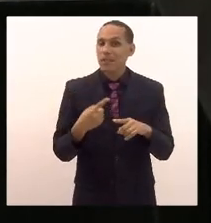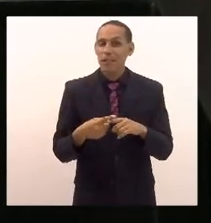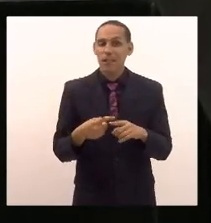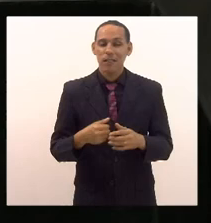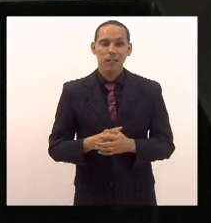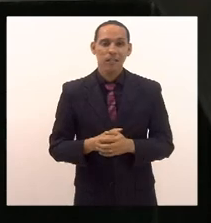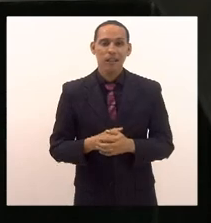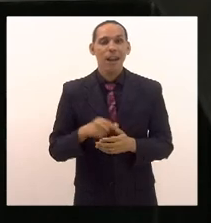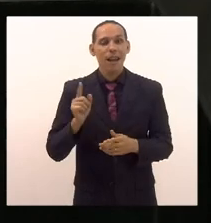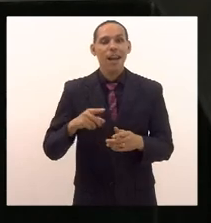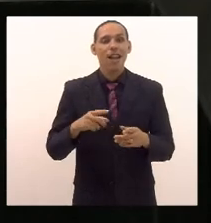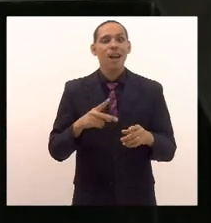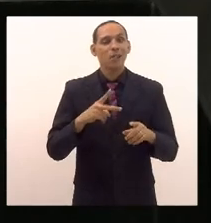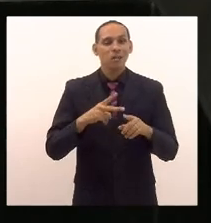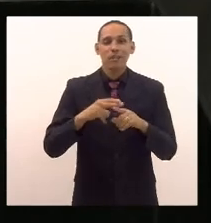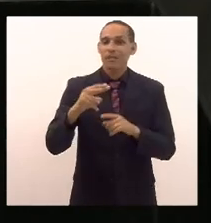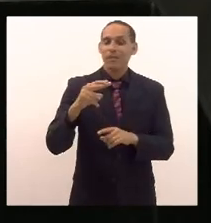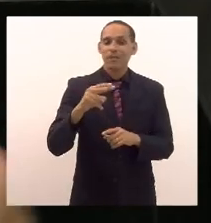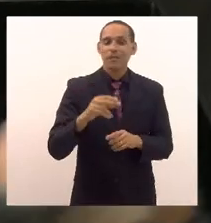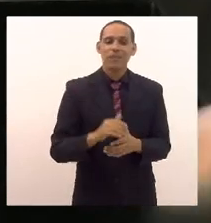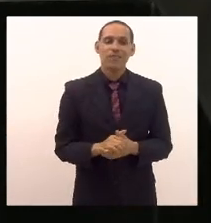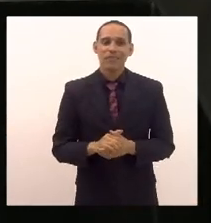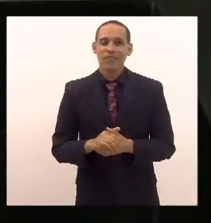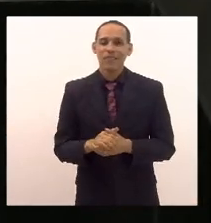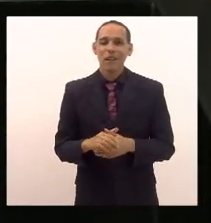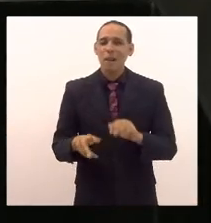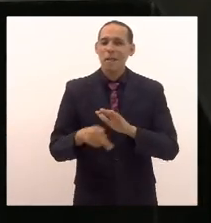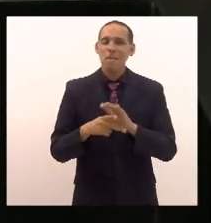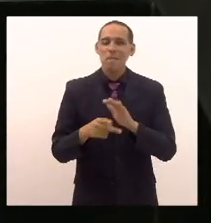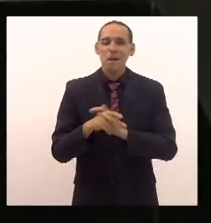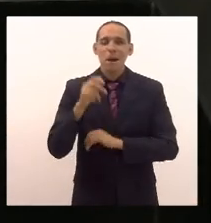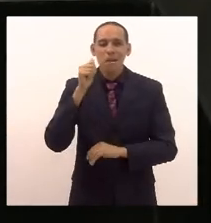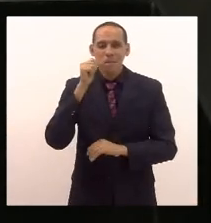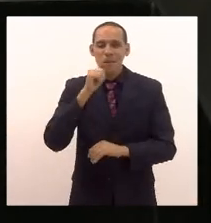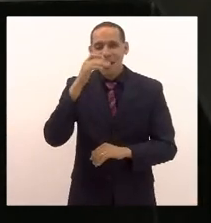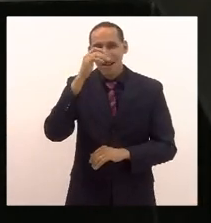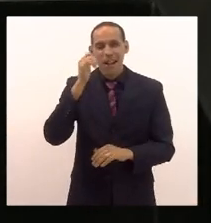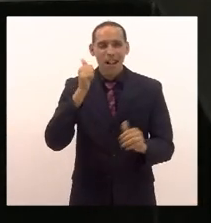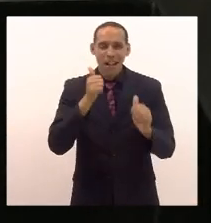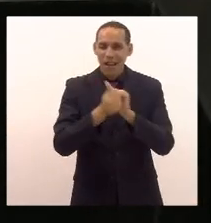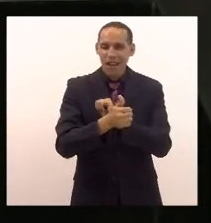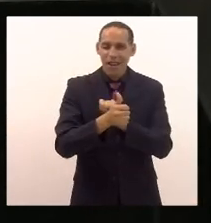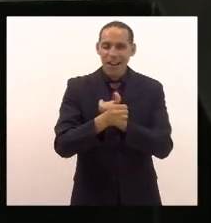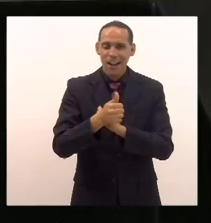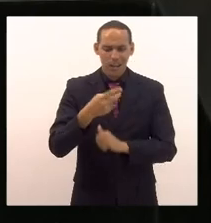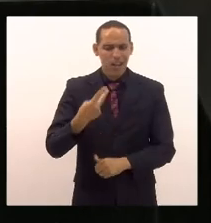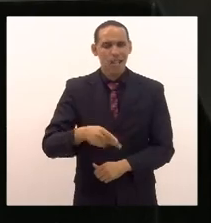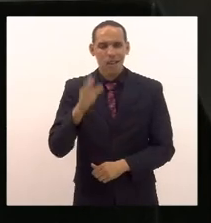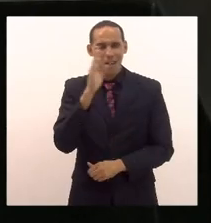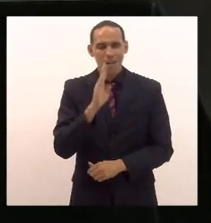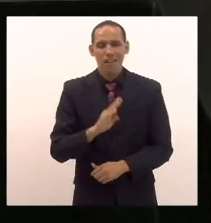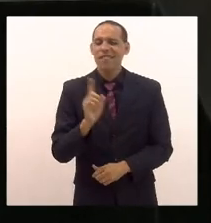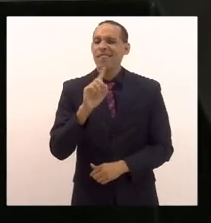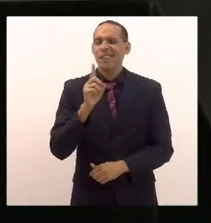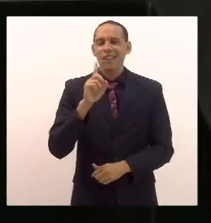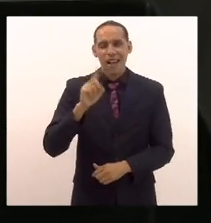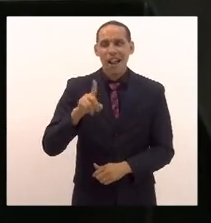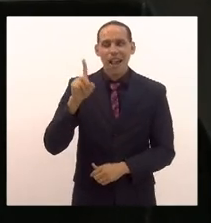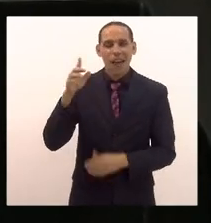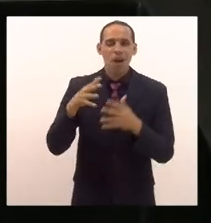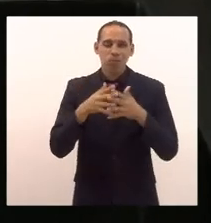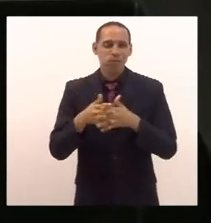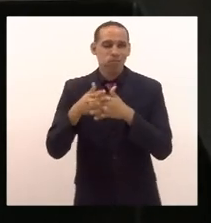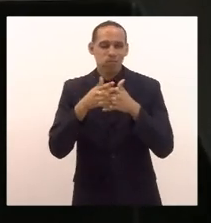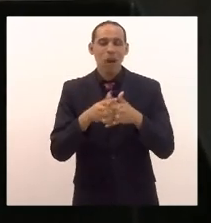se trata de conquista de atletas mulheres não são brasileiras são Americanas